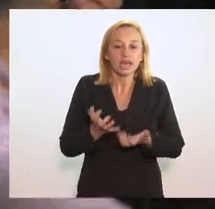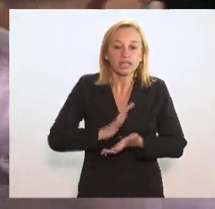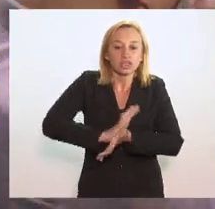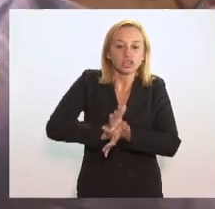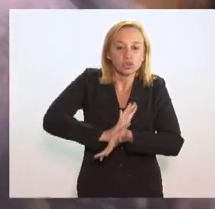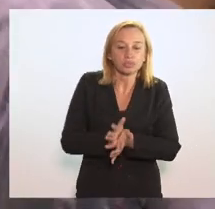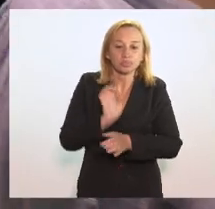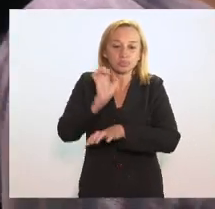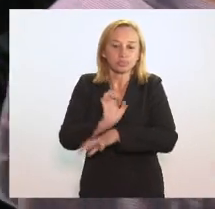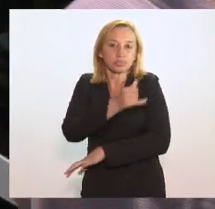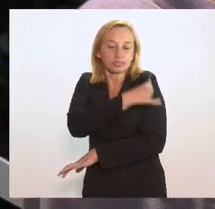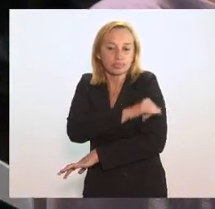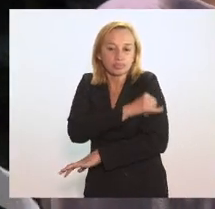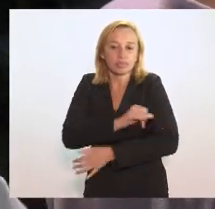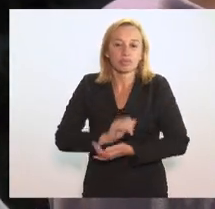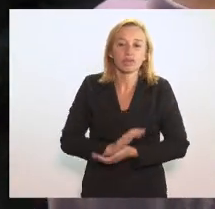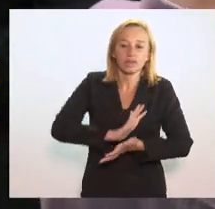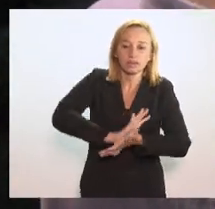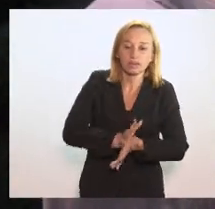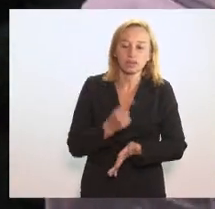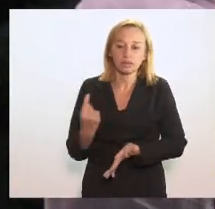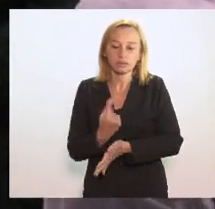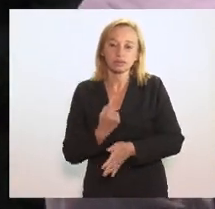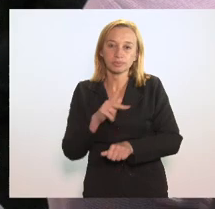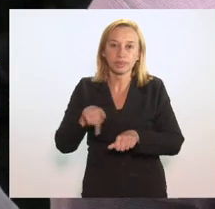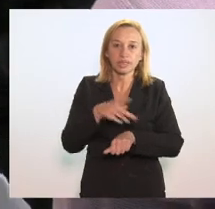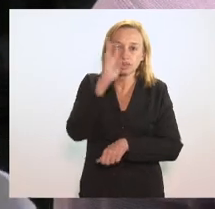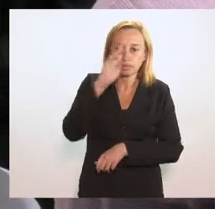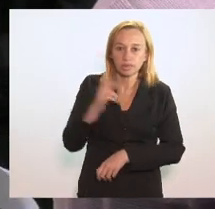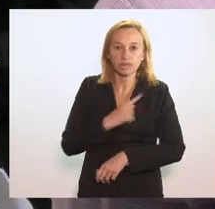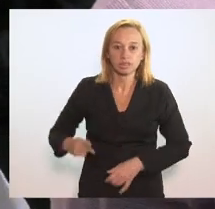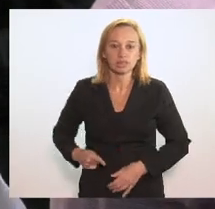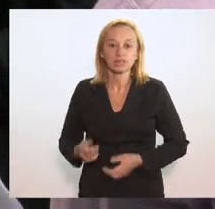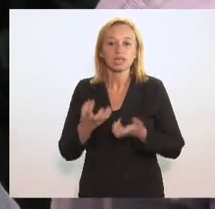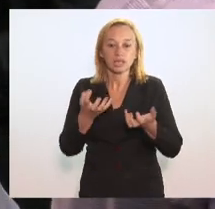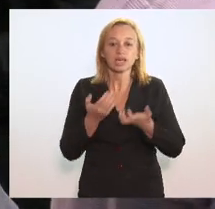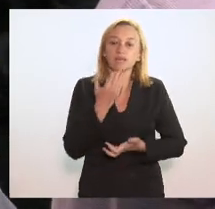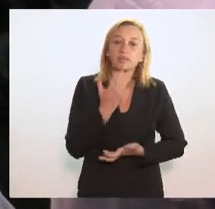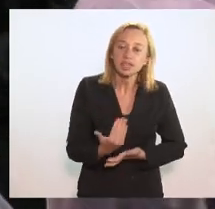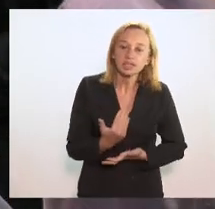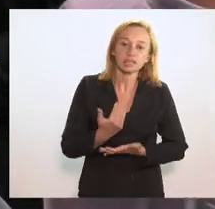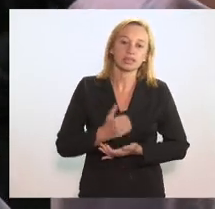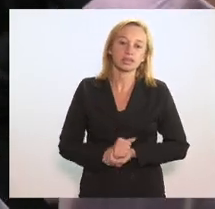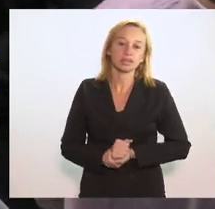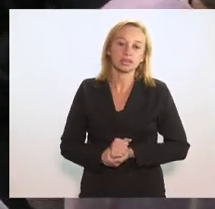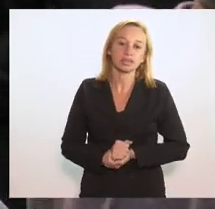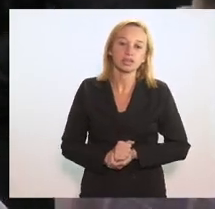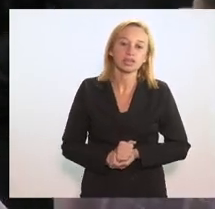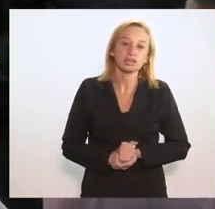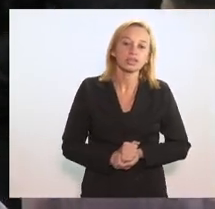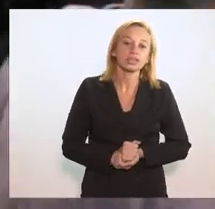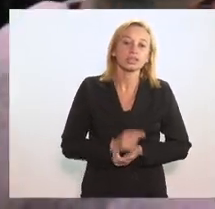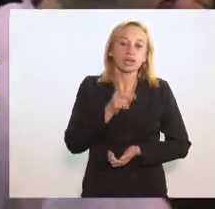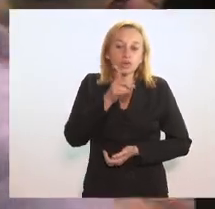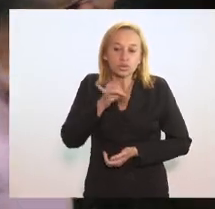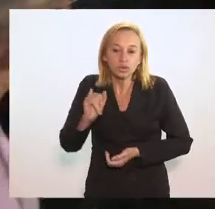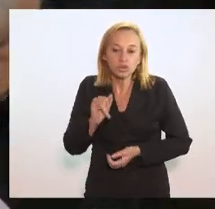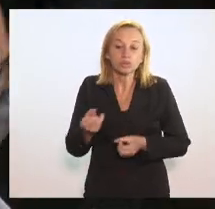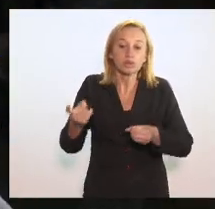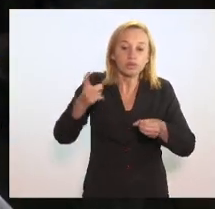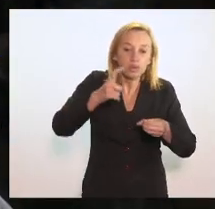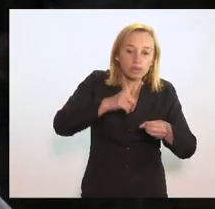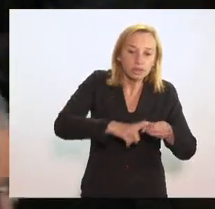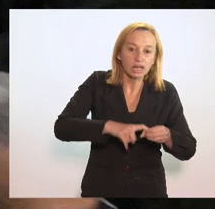Rio de Janeiro, querendo destruir o nosso país, presidente. Então, eu quero pedir encarecidamente que a gente tenha uma data para isso